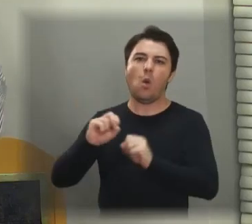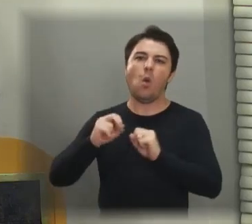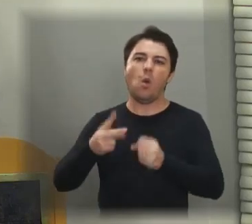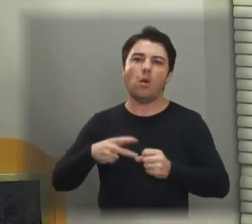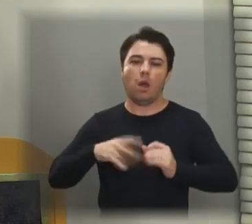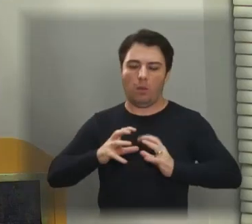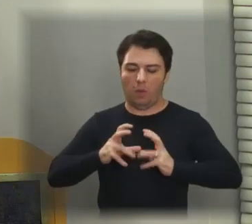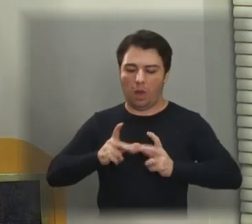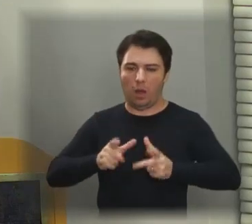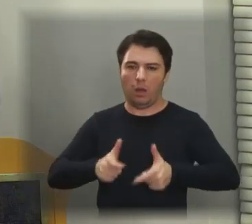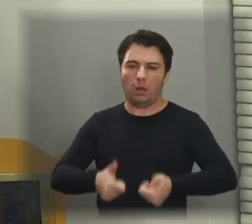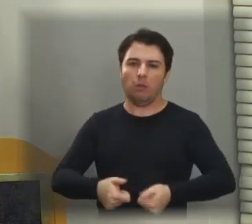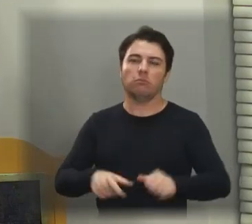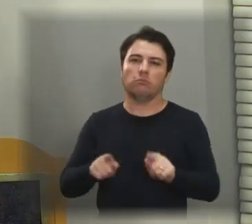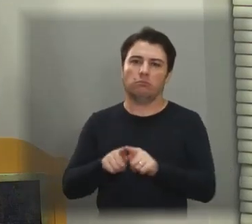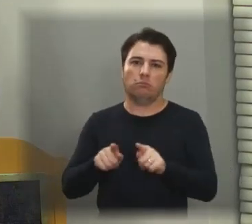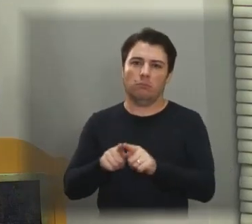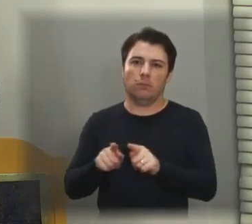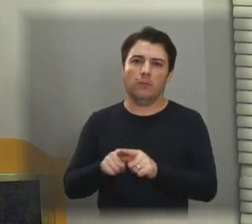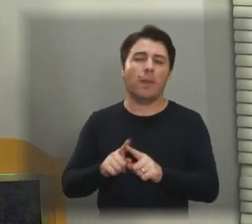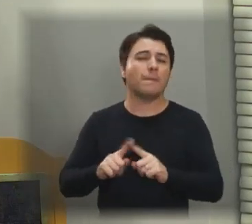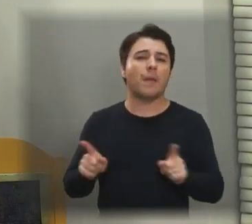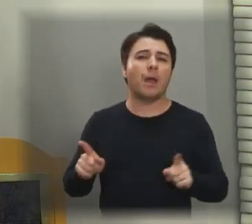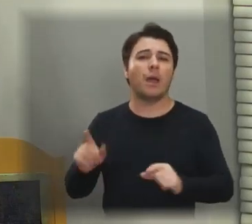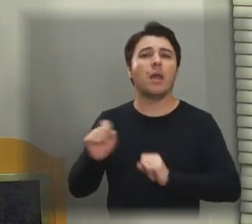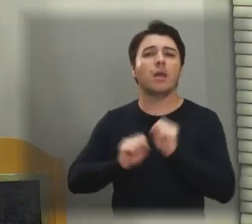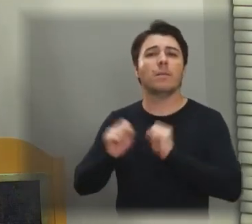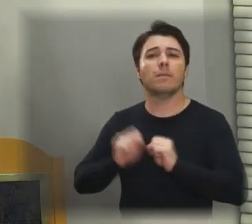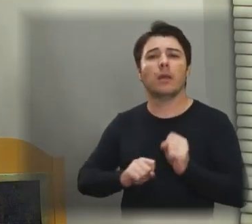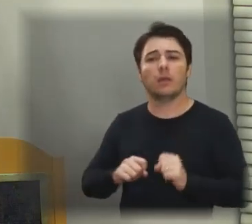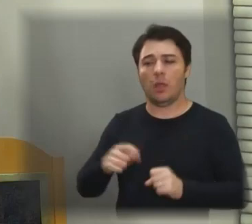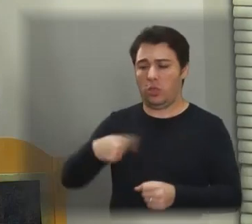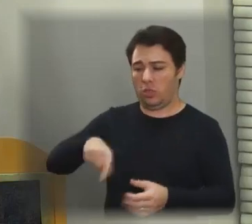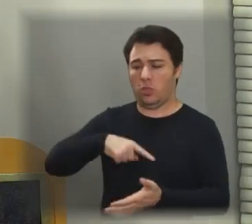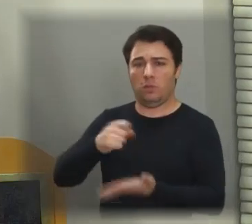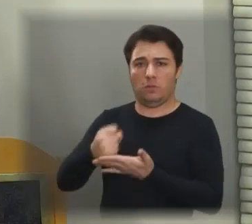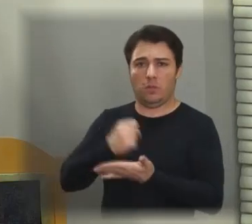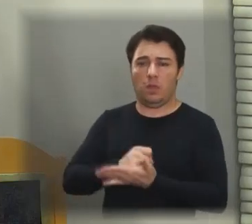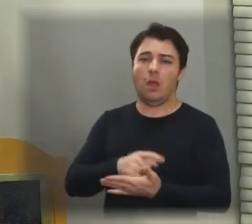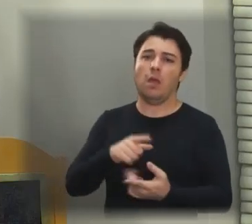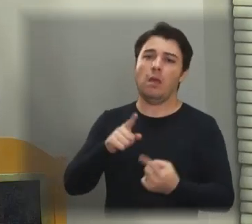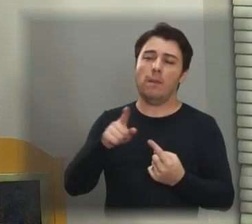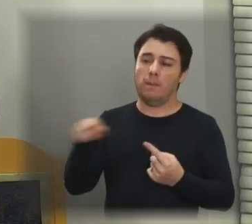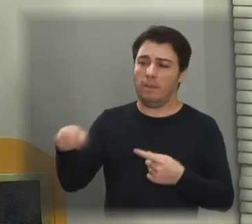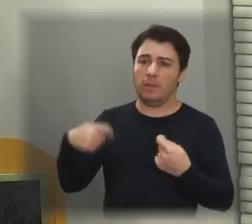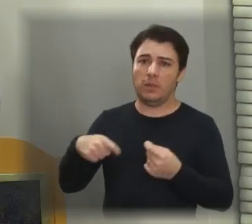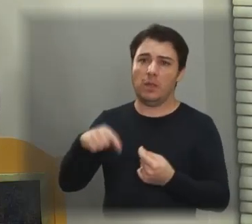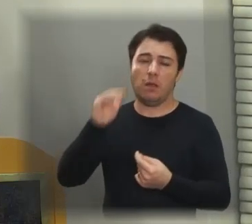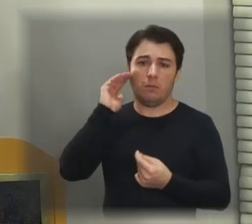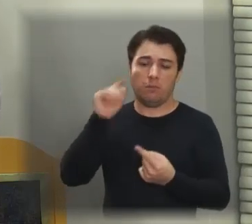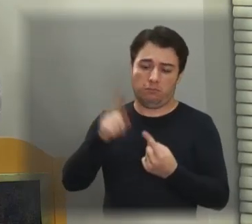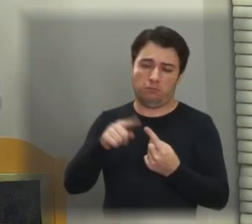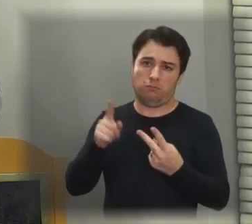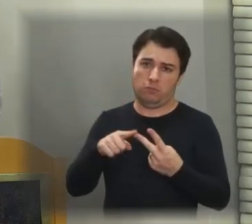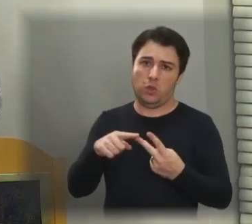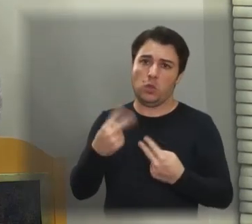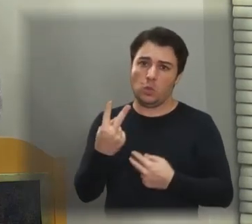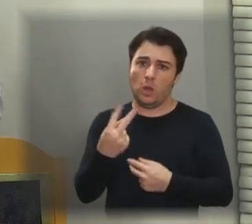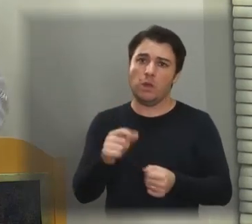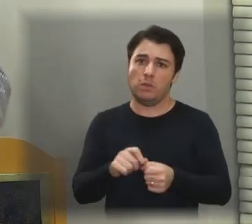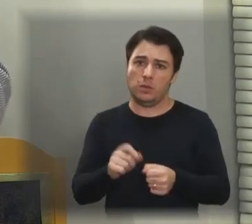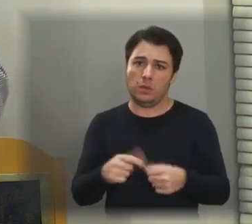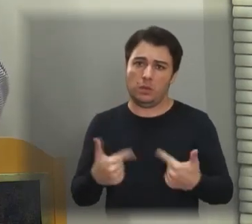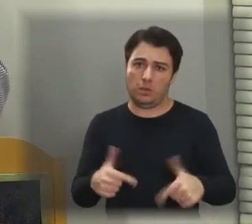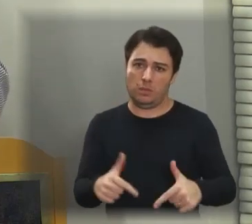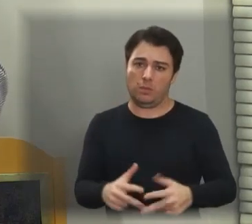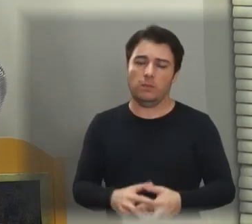galo e levar às ferragens mas é a essa as empresas contratadas e prefere tem que fazer as duas atividades tá bom é